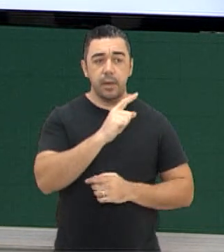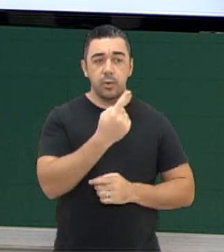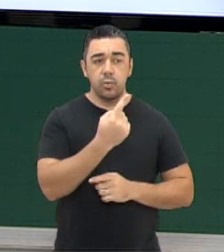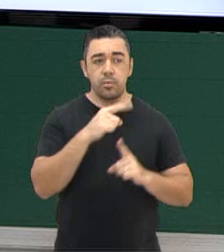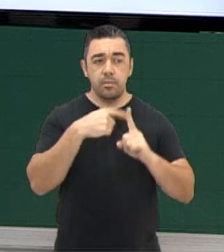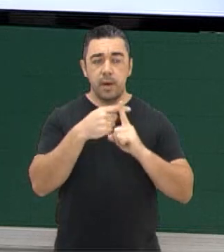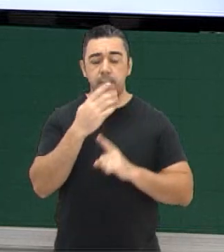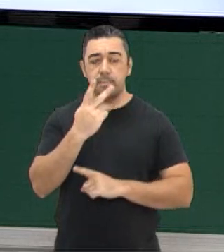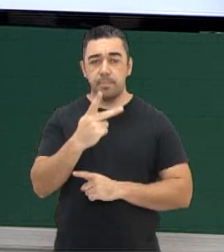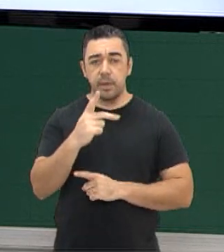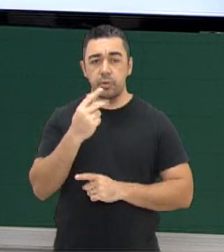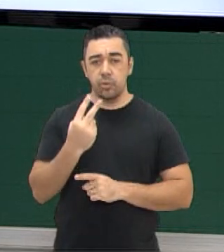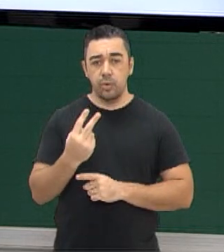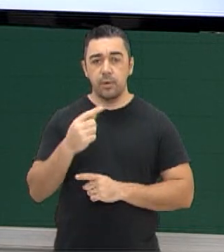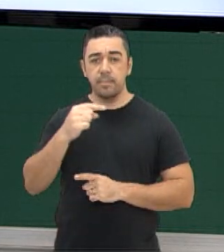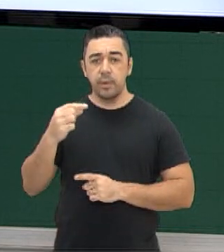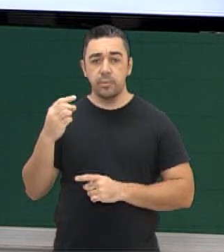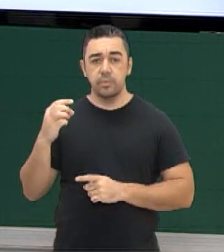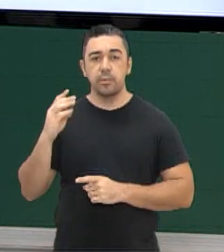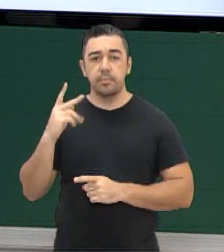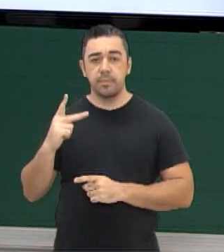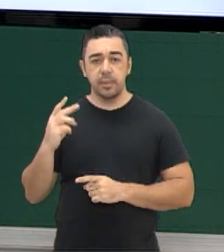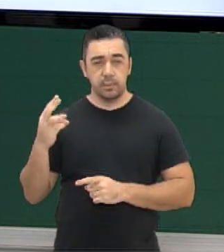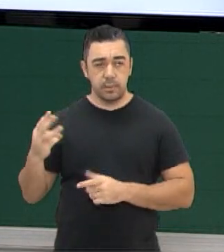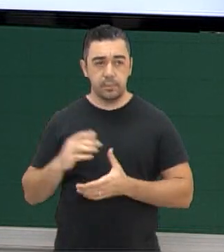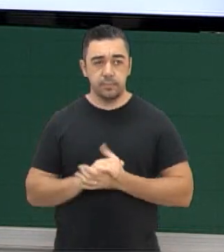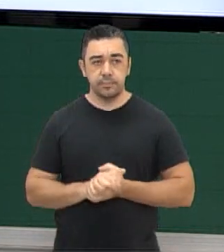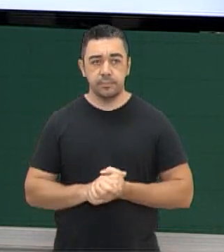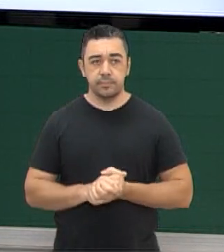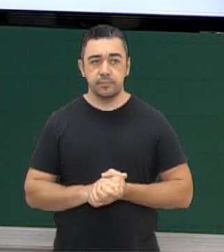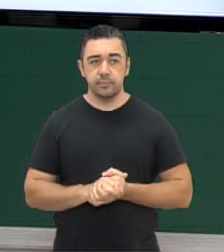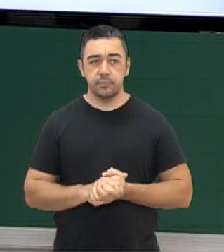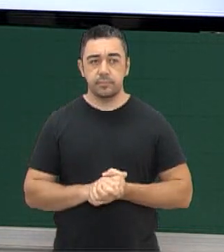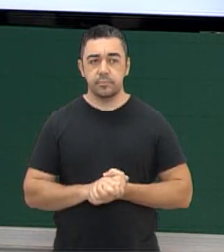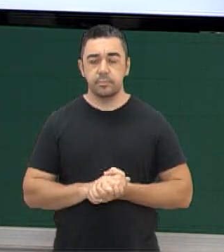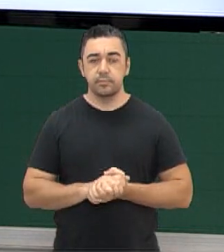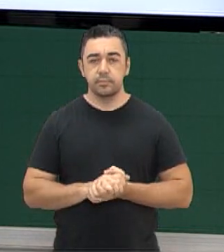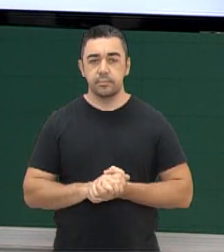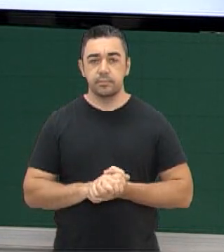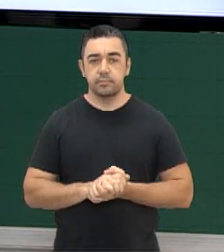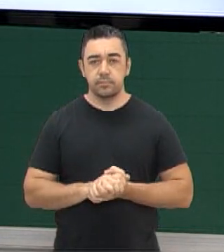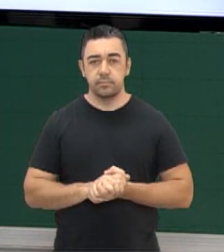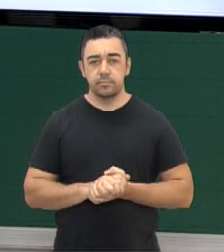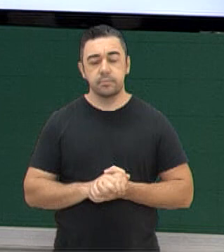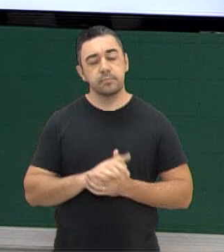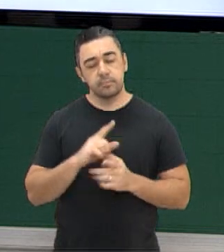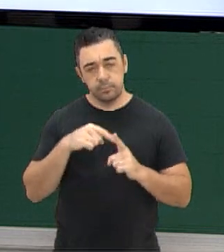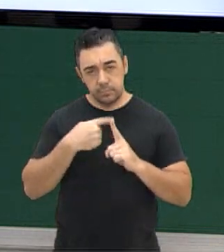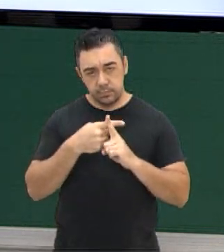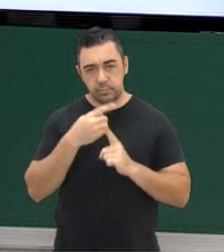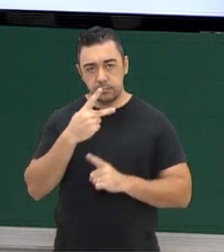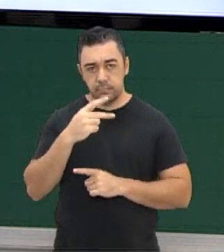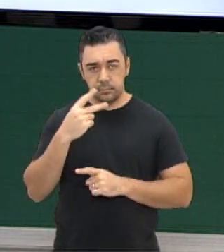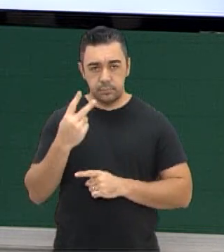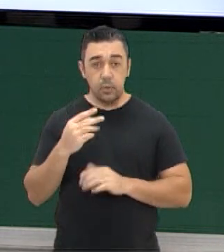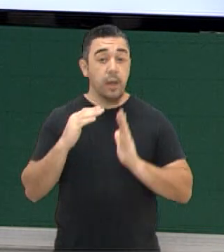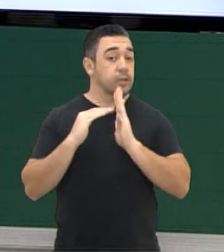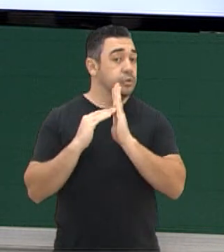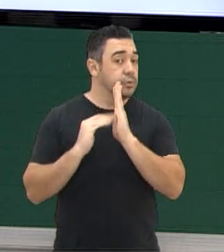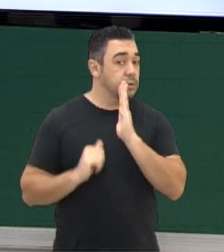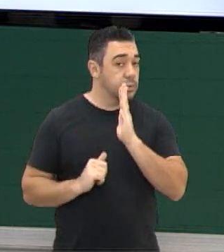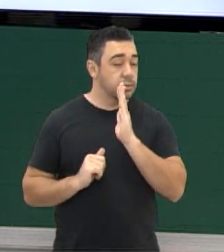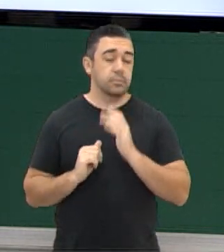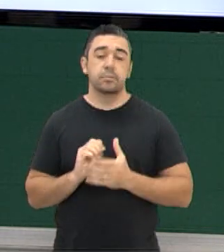fazer? P1, A mais B mais C, mais o P2, A menos B mais C,